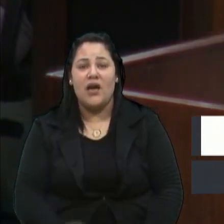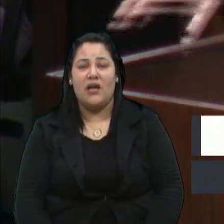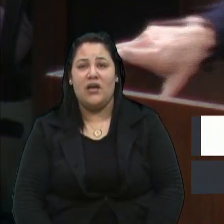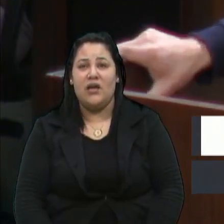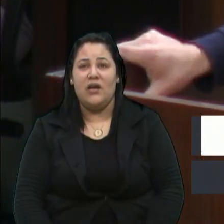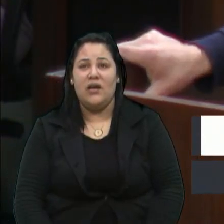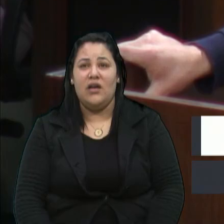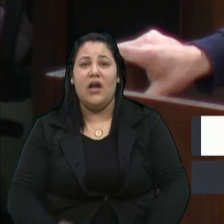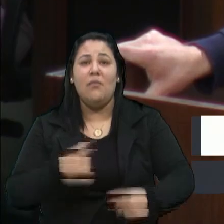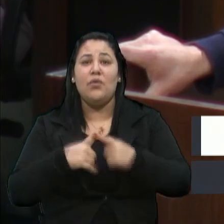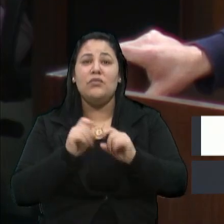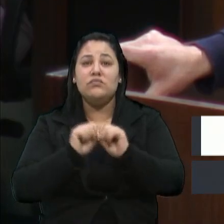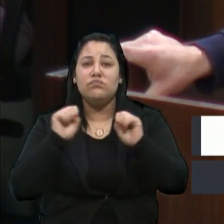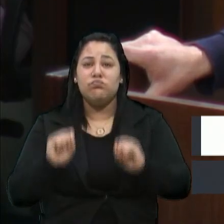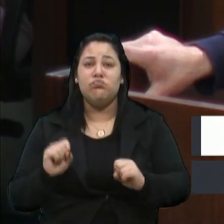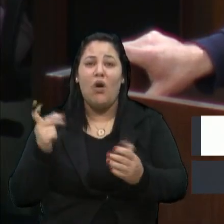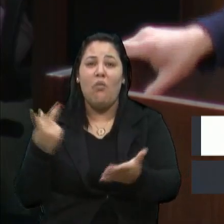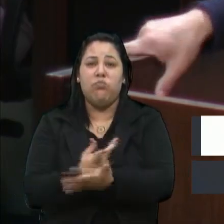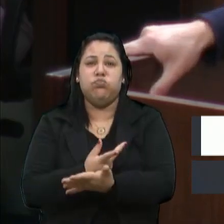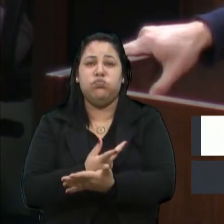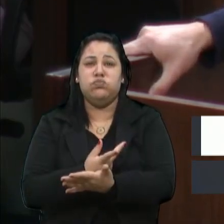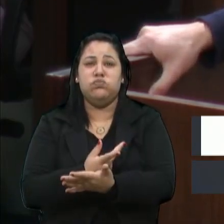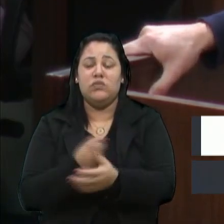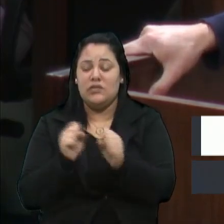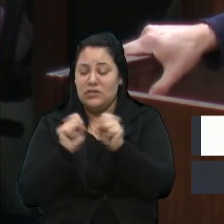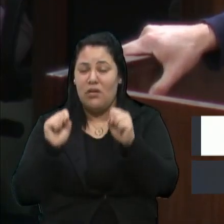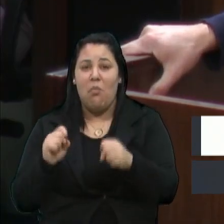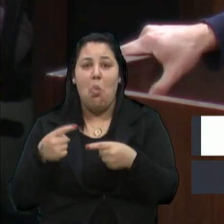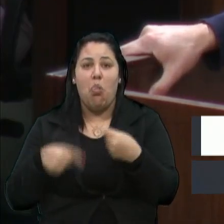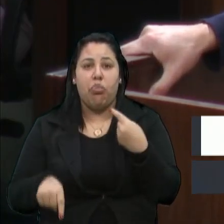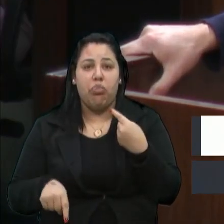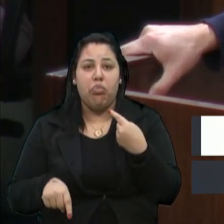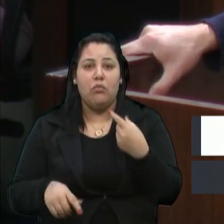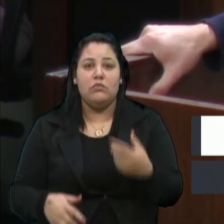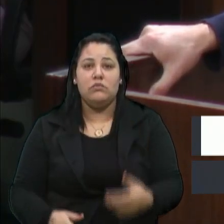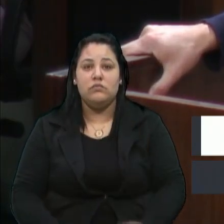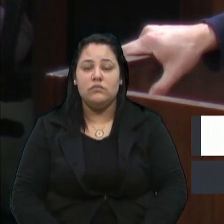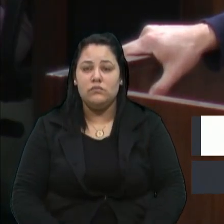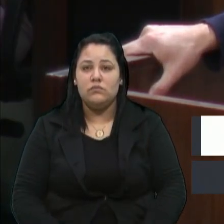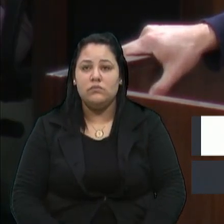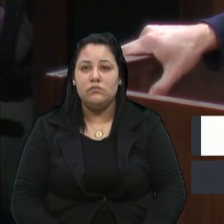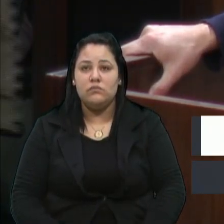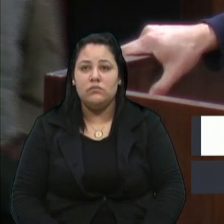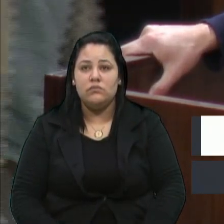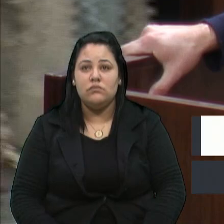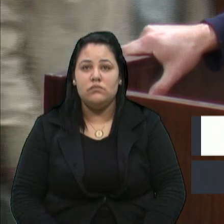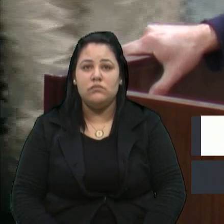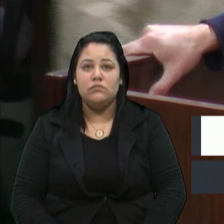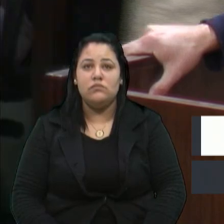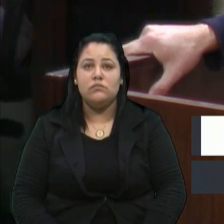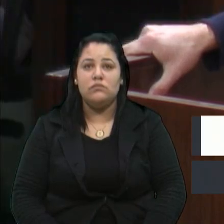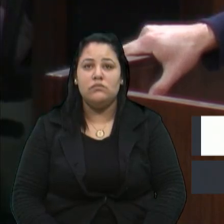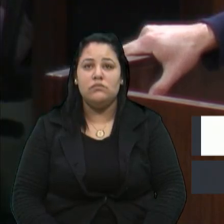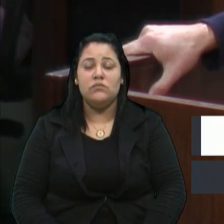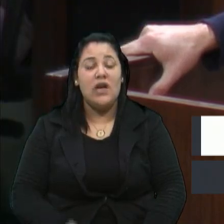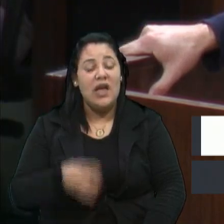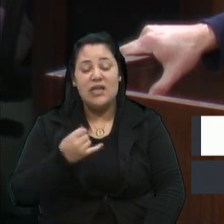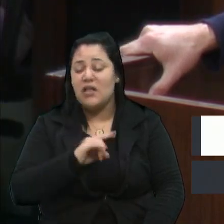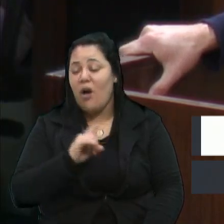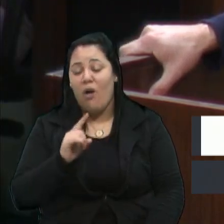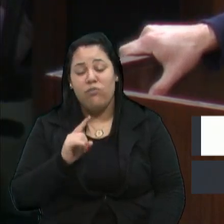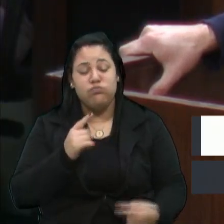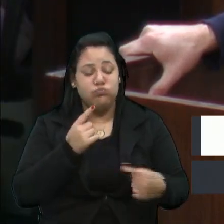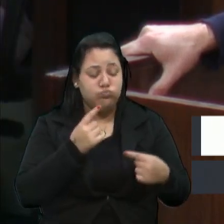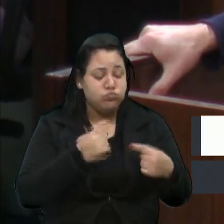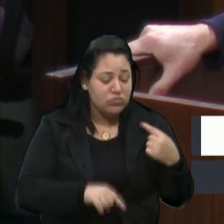tá errado o sistema não tá dando certo e quando não dá certo tem